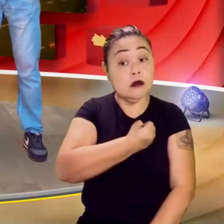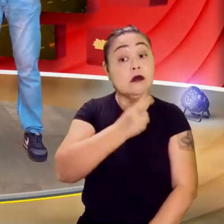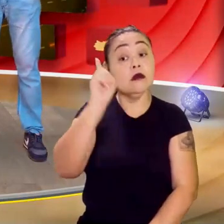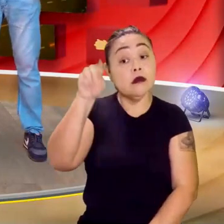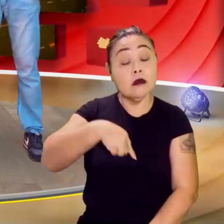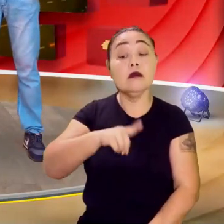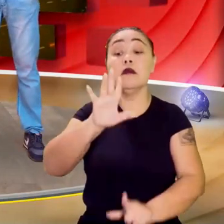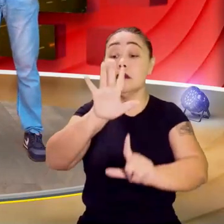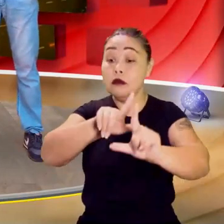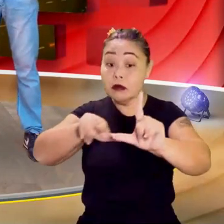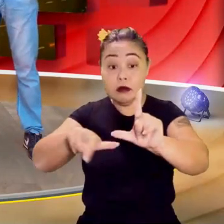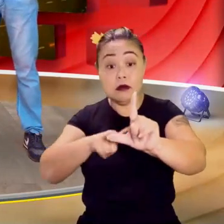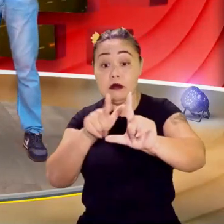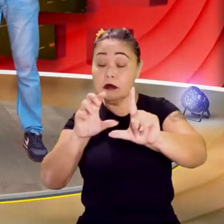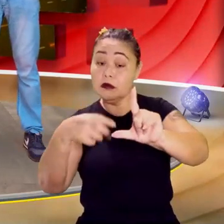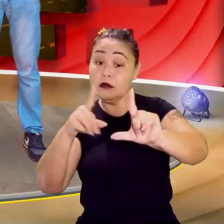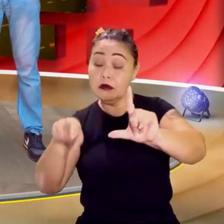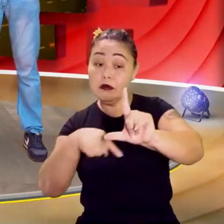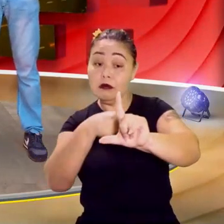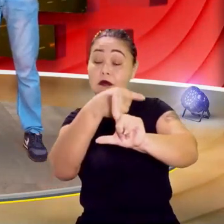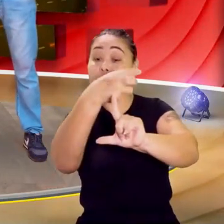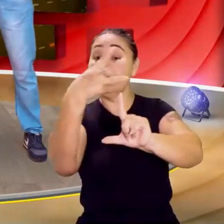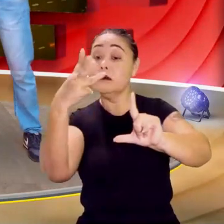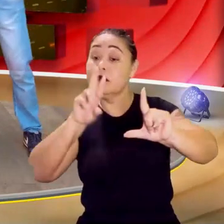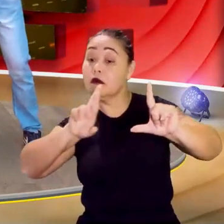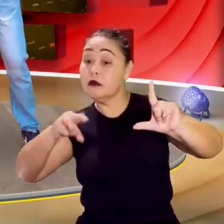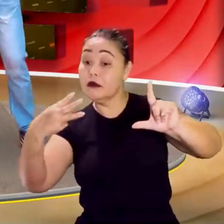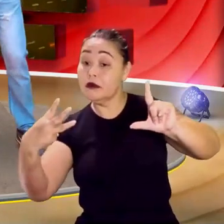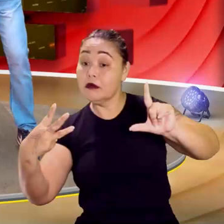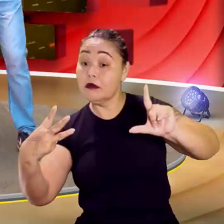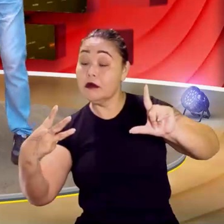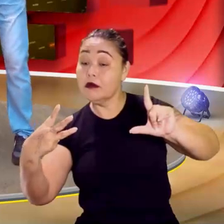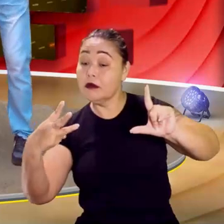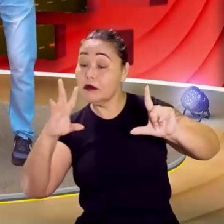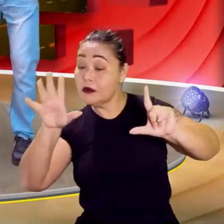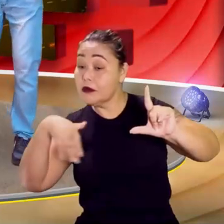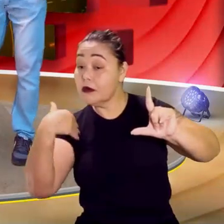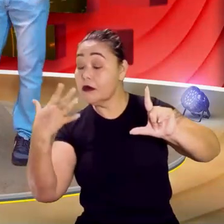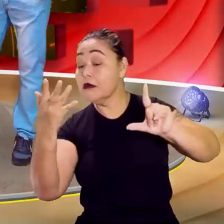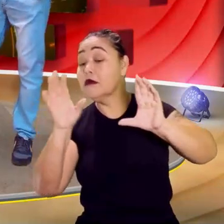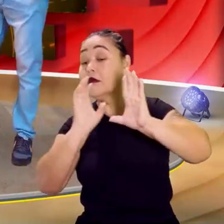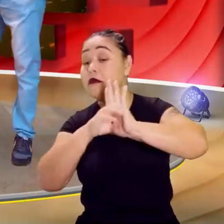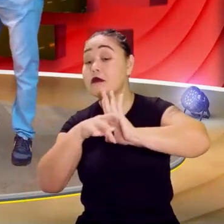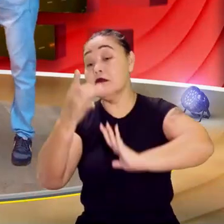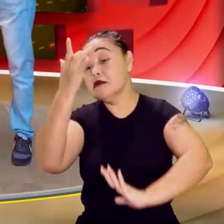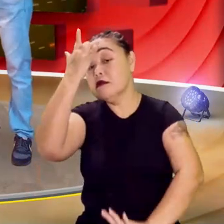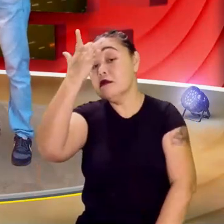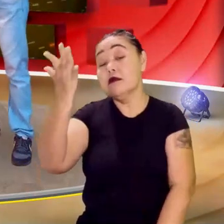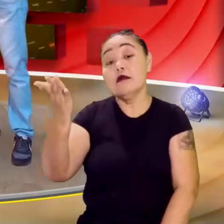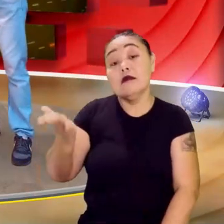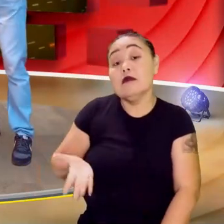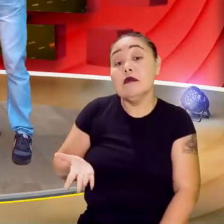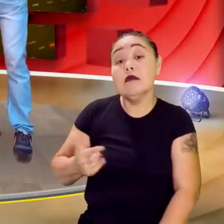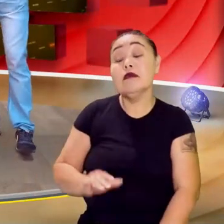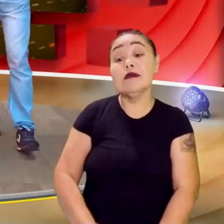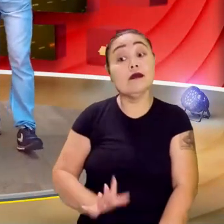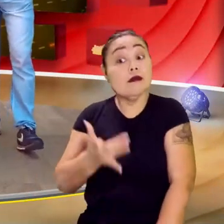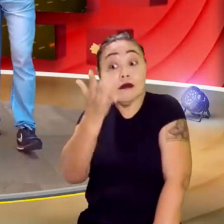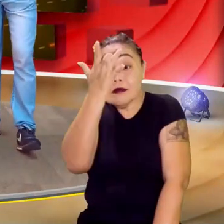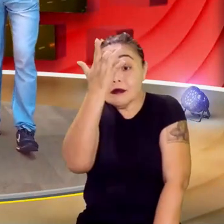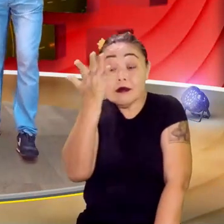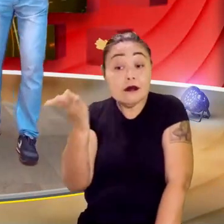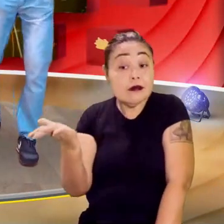nosso logaritmo já. Uhum. Certo? Então, pela definição de logaritmo, já está fácil.